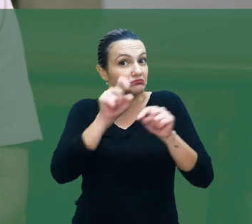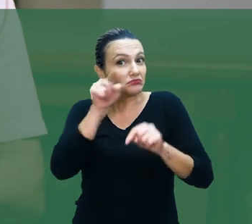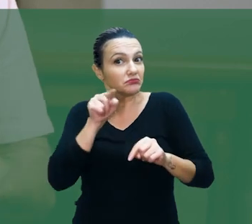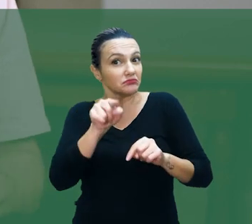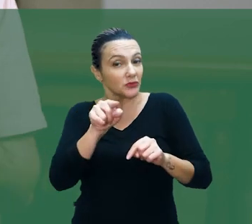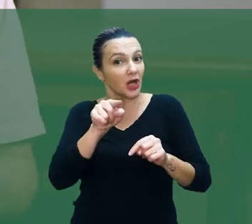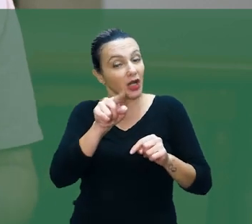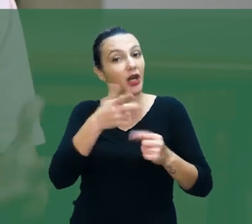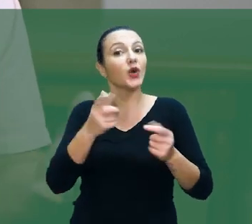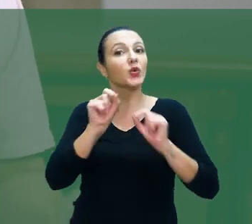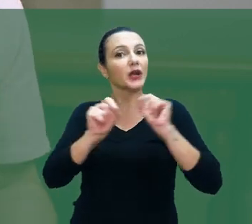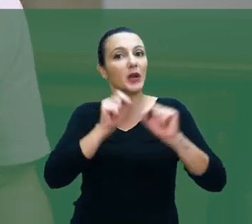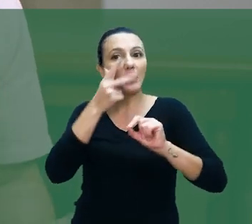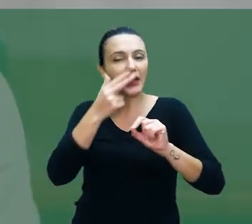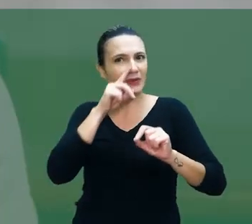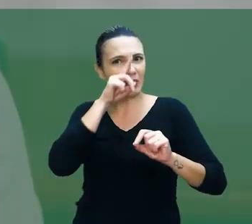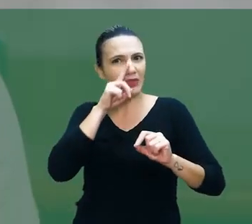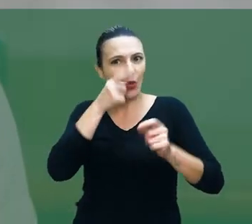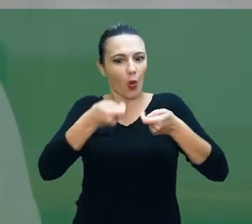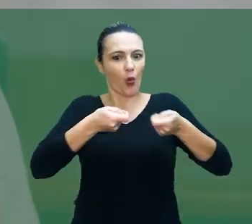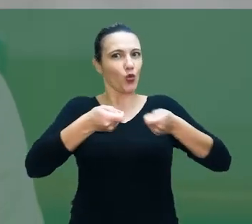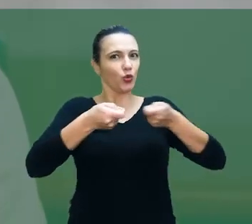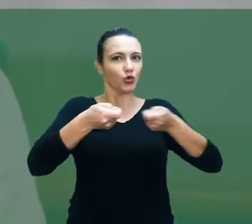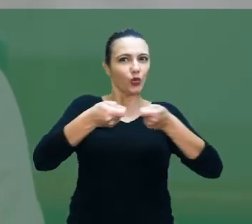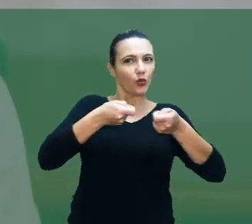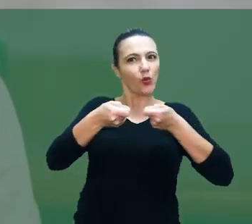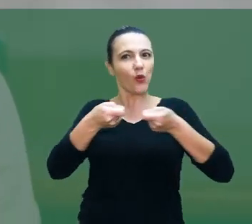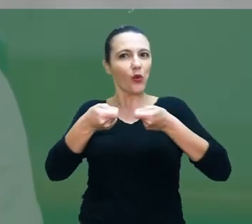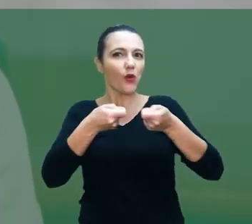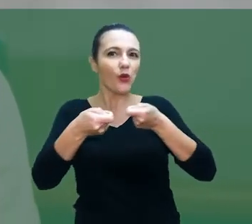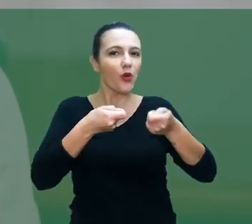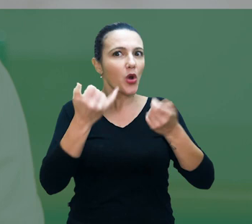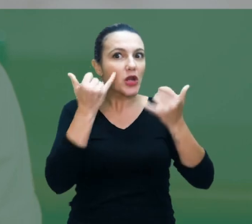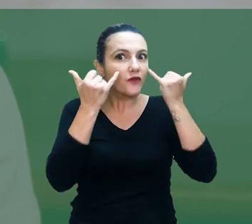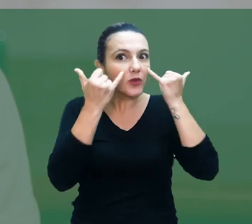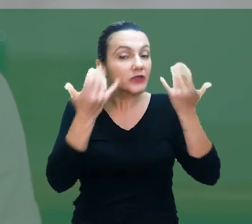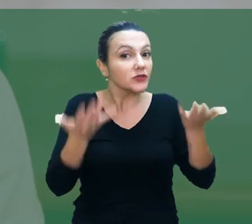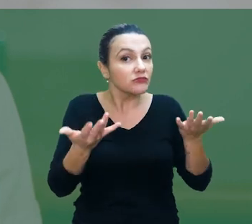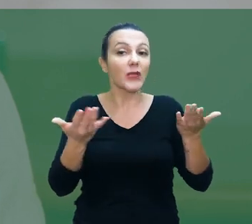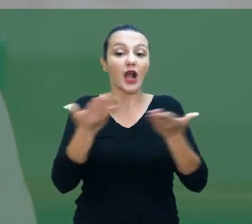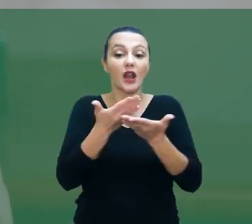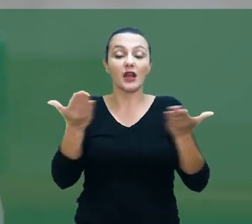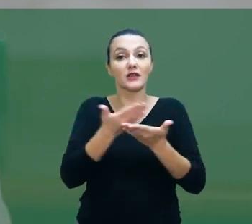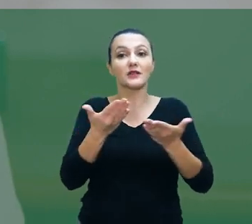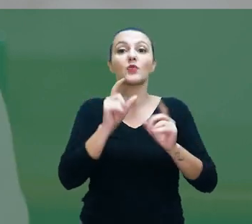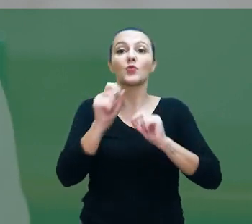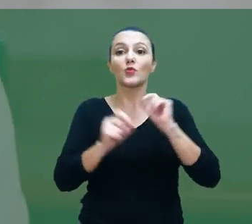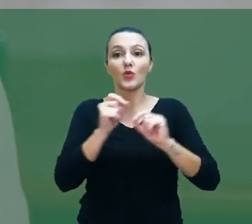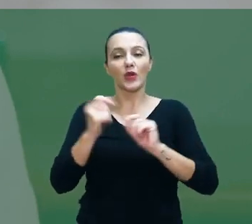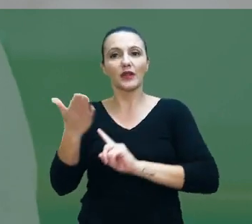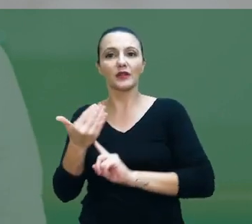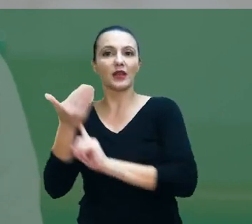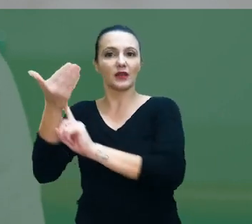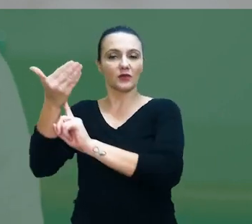perigosa do que seria um controle de informação? Em primeiro lugar, a gente tem que ver que a relação entre tecnologia e